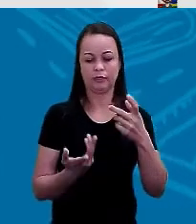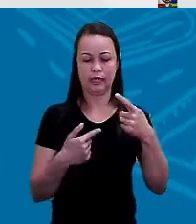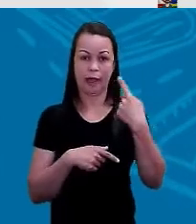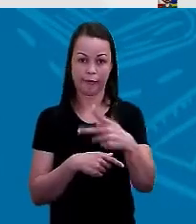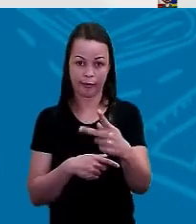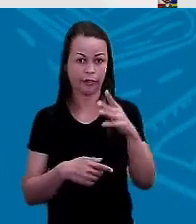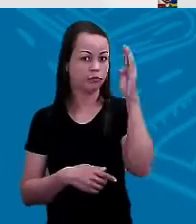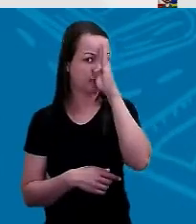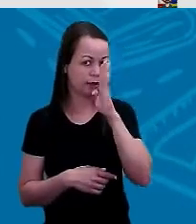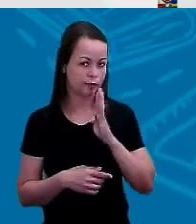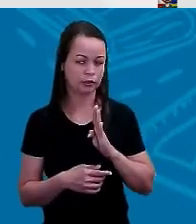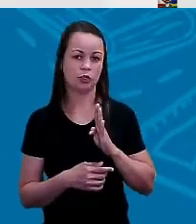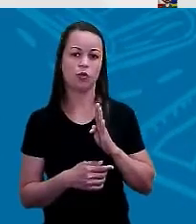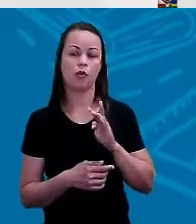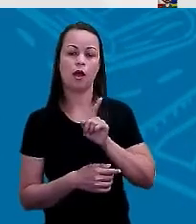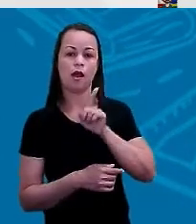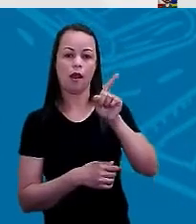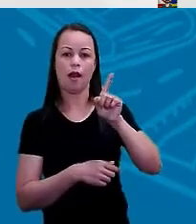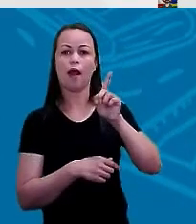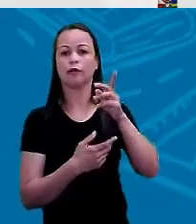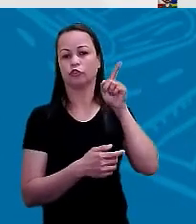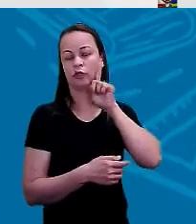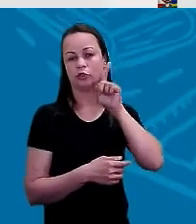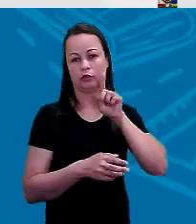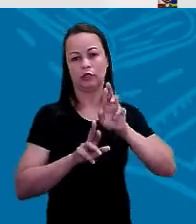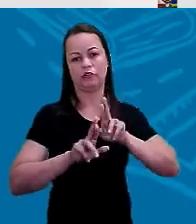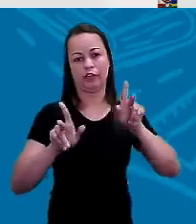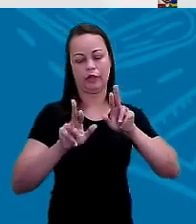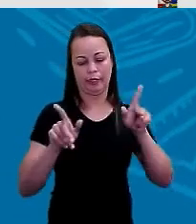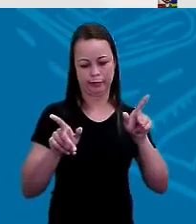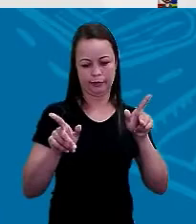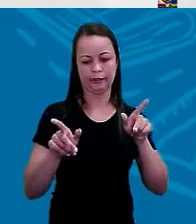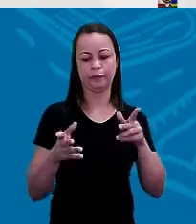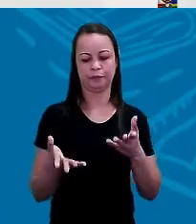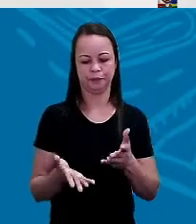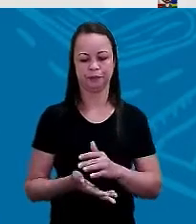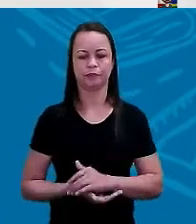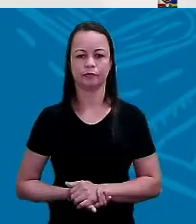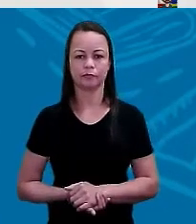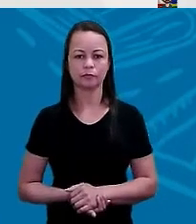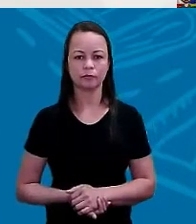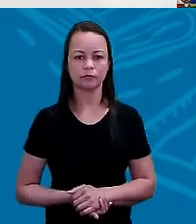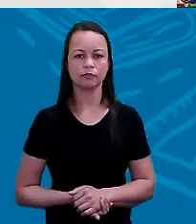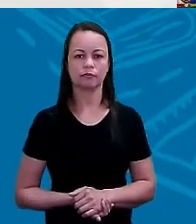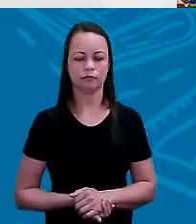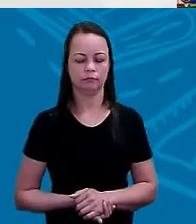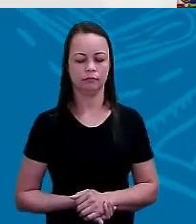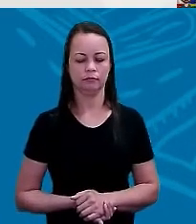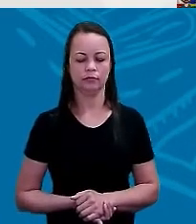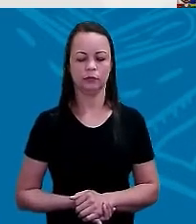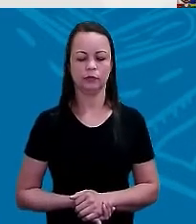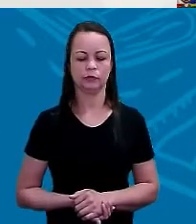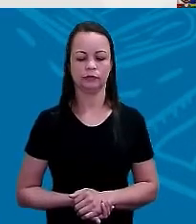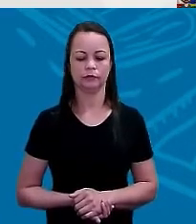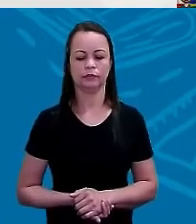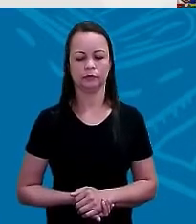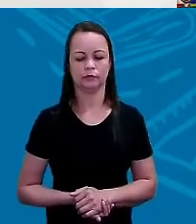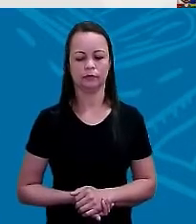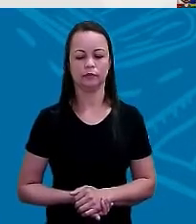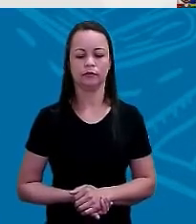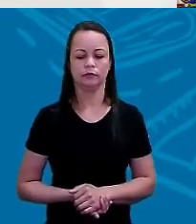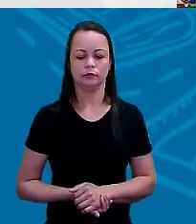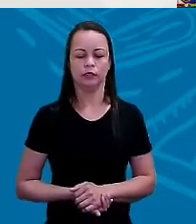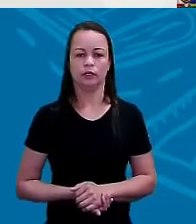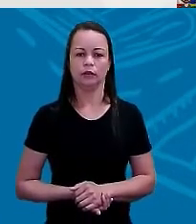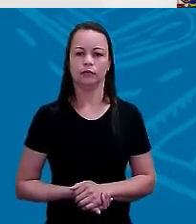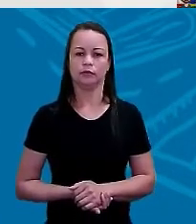from home, tá? Alguns termos mudam. No Brasil, home office, mas nos Estados Unidos, work from home, alright? So, let's review. Vamos